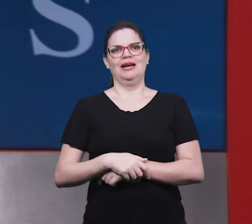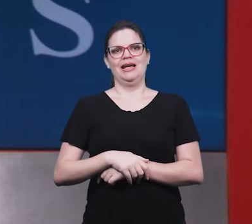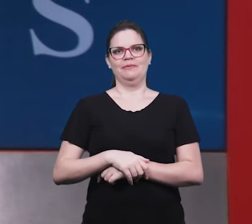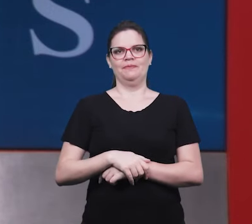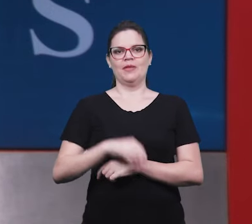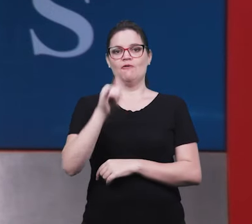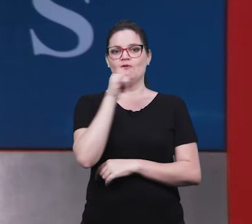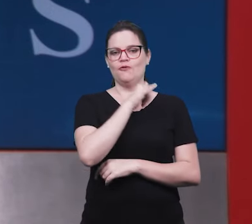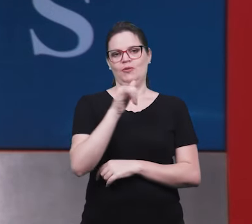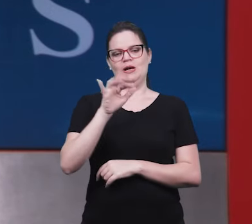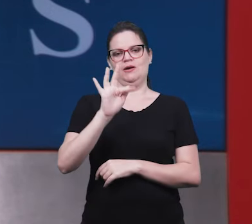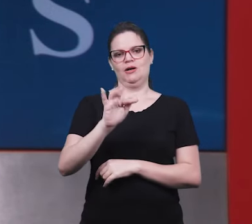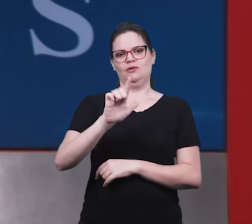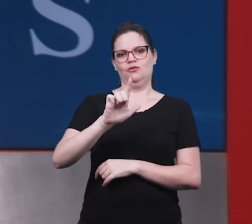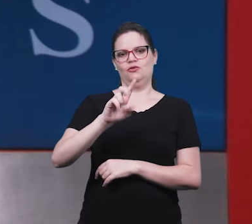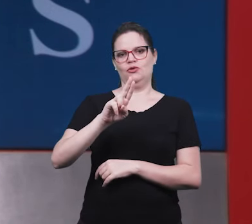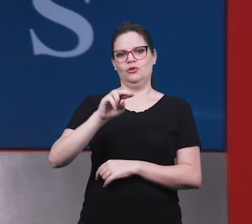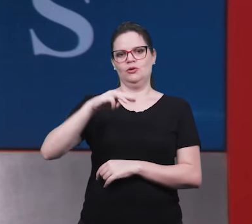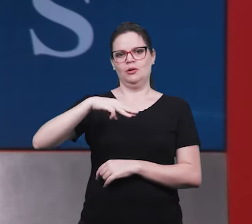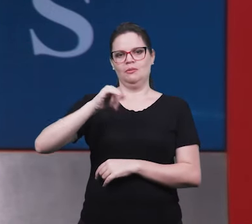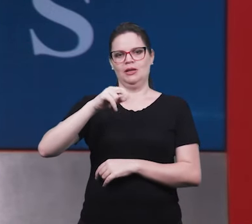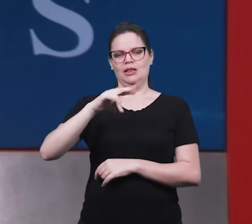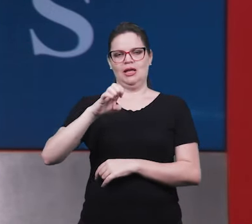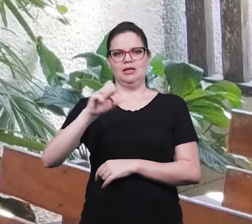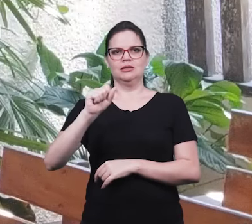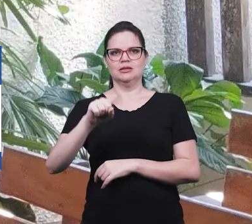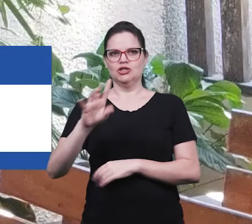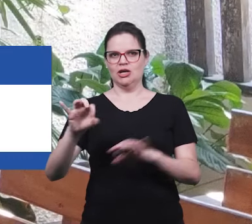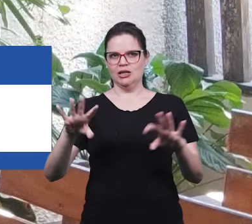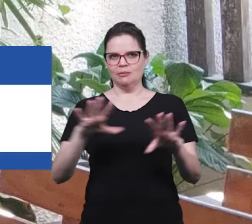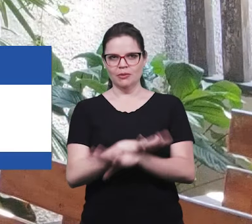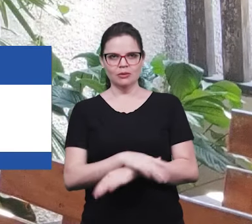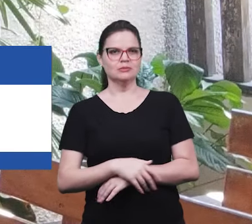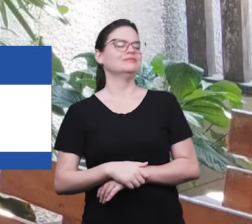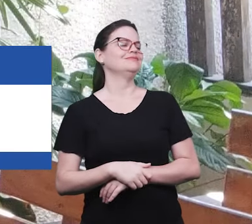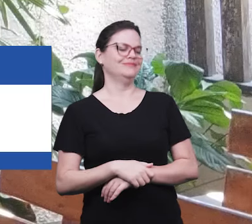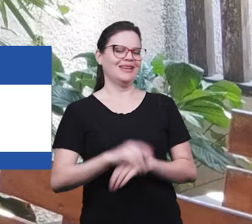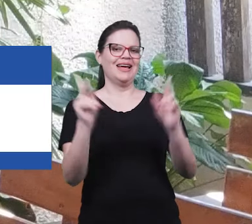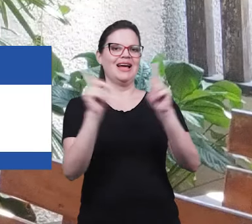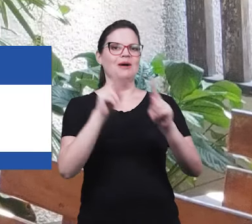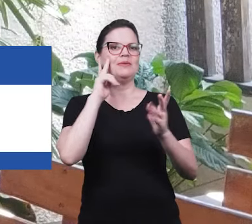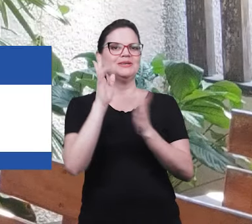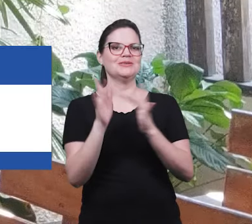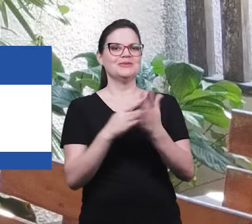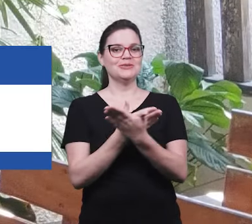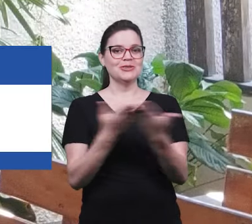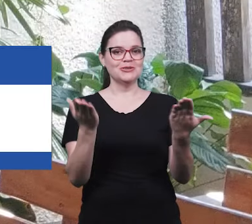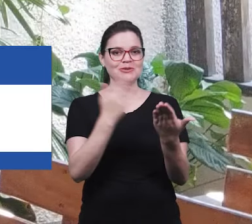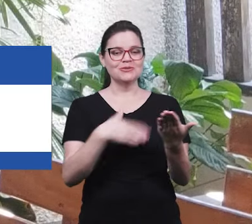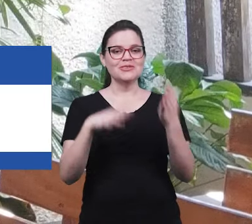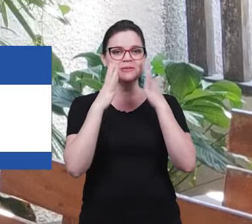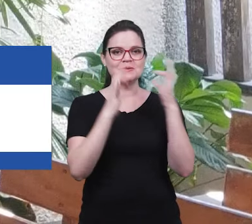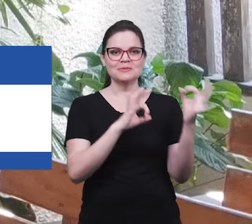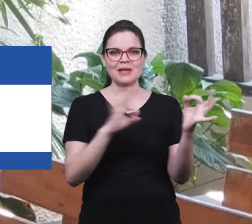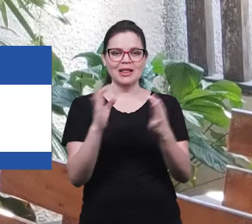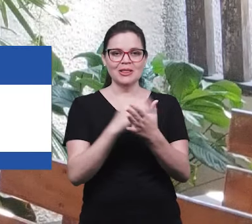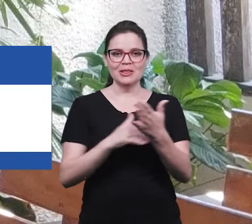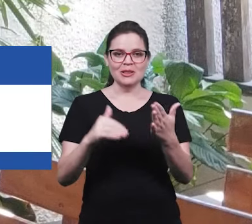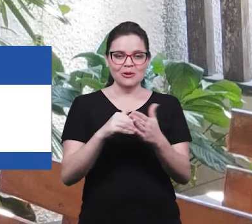rilton Medeiros rilon ô rilton já tá pronto aí Olá irmão a paz do Senhor Jesus a todos os nossos